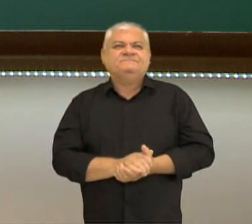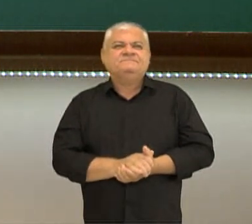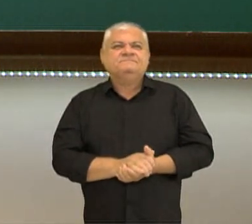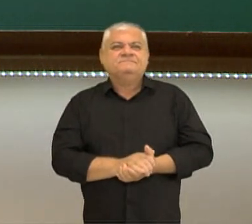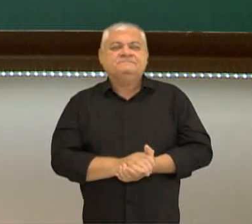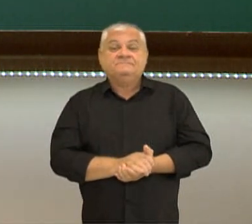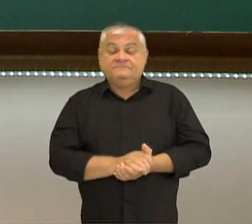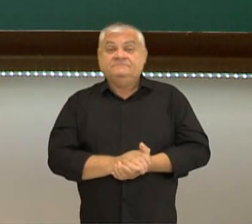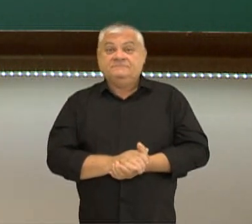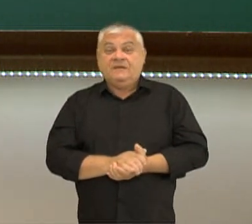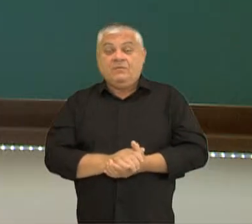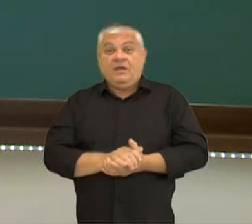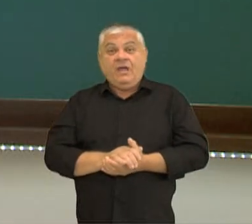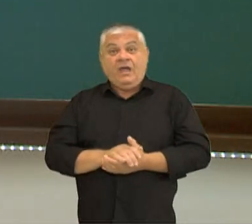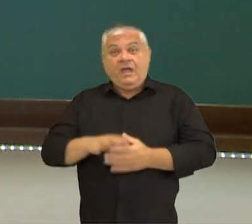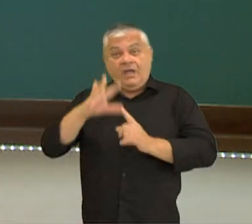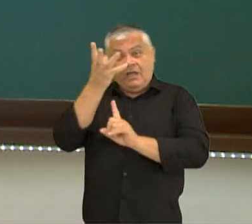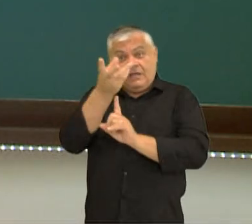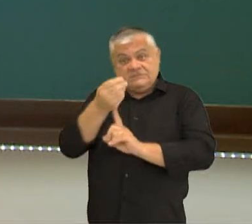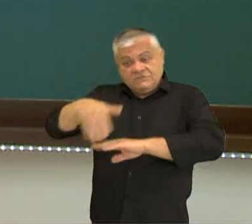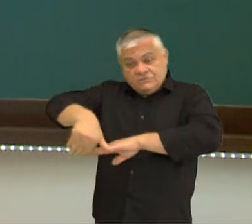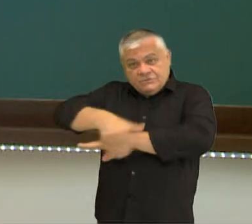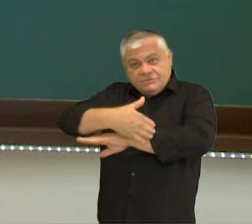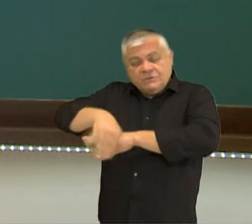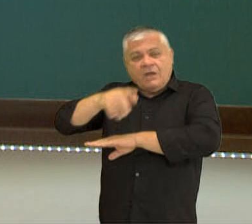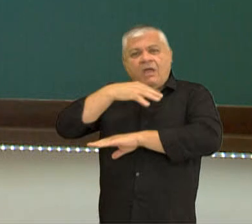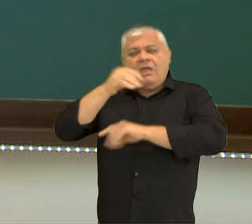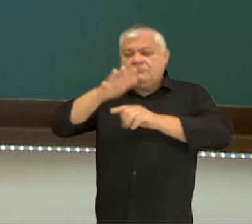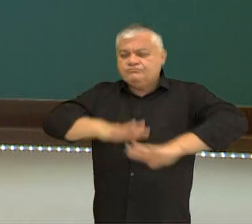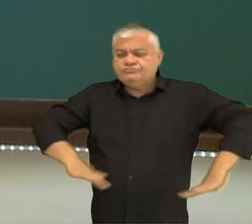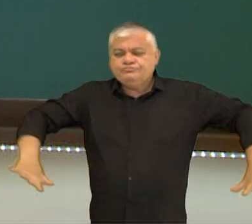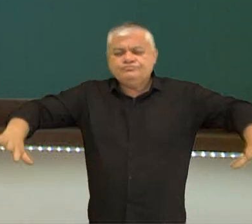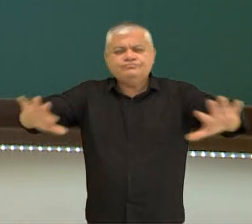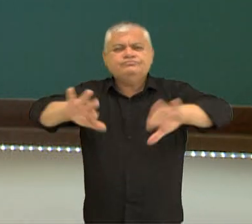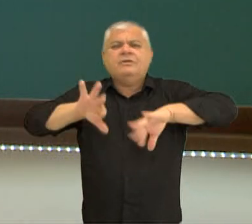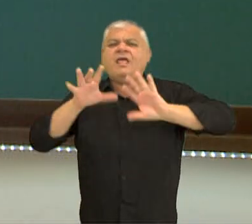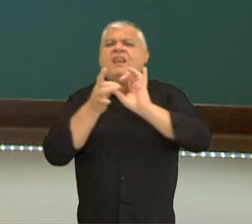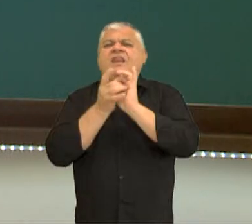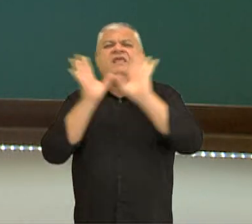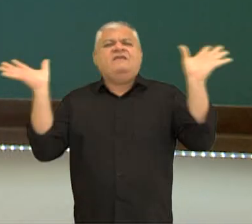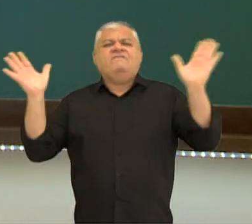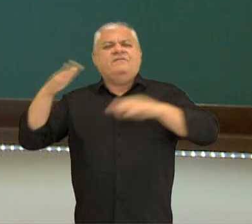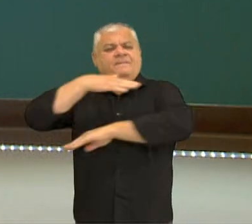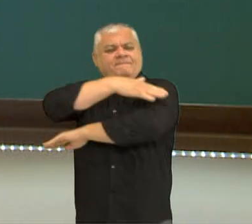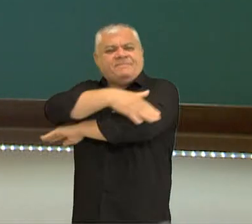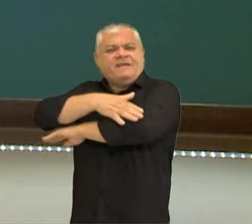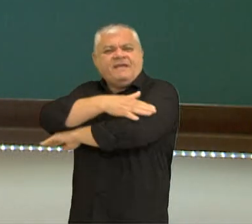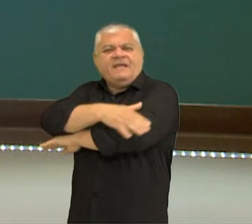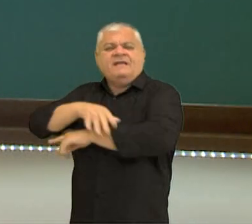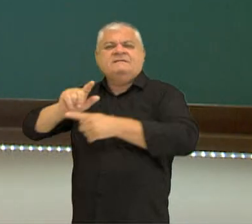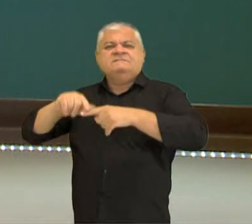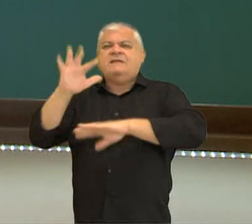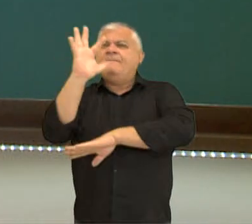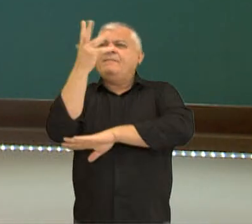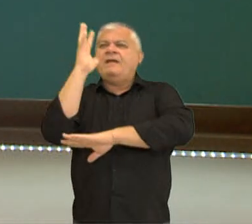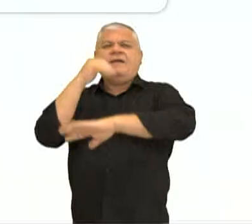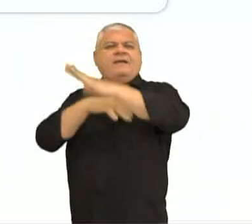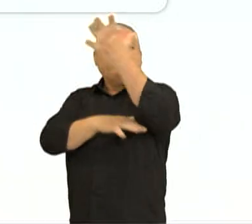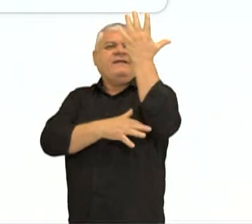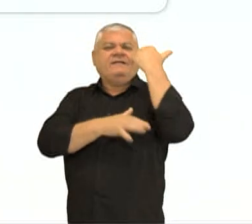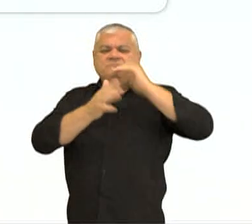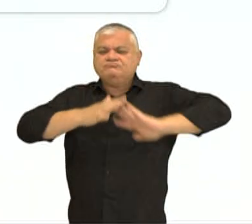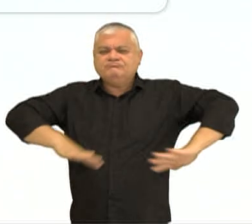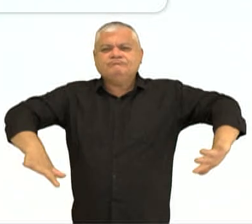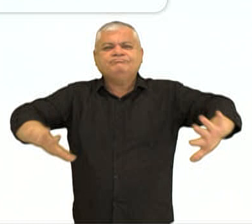Então, arte de rua são manifestações em espaços públicos, praças, parques, em